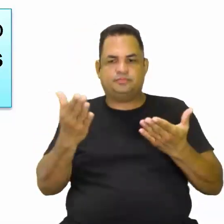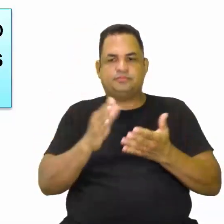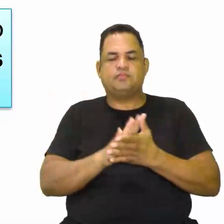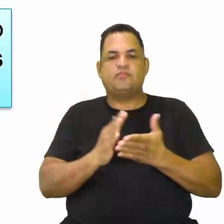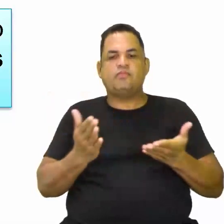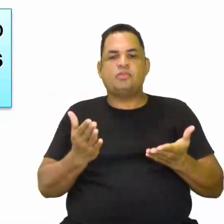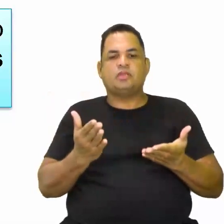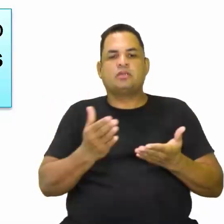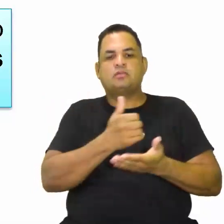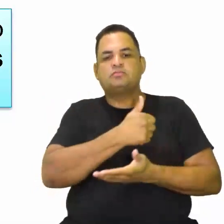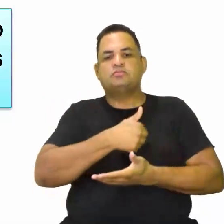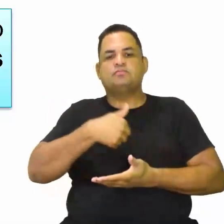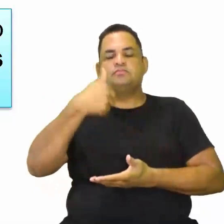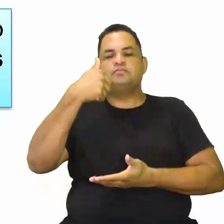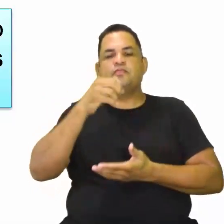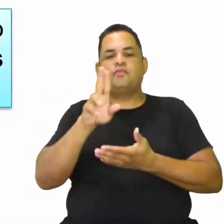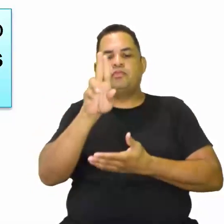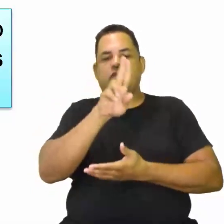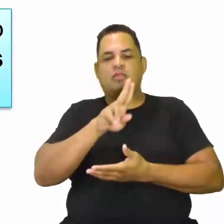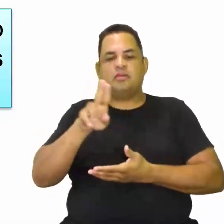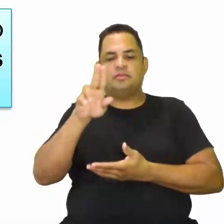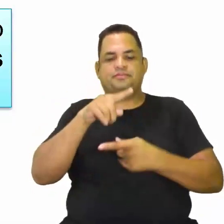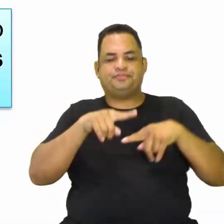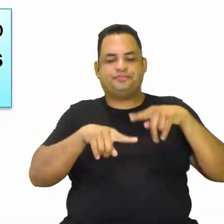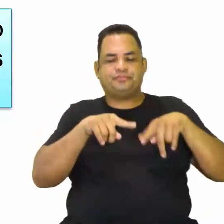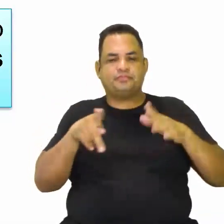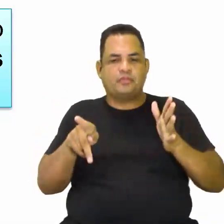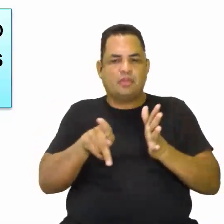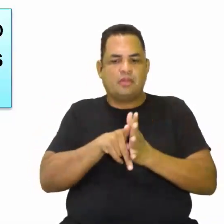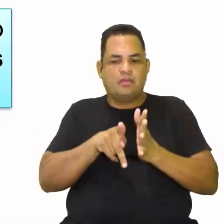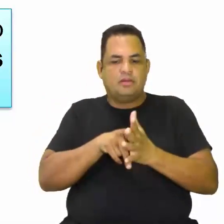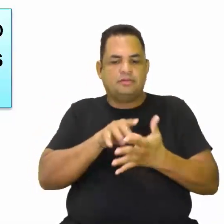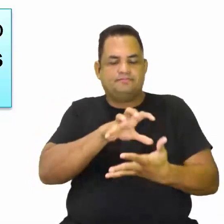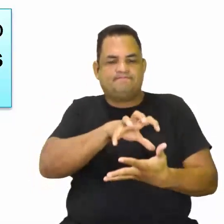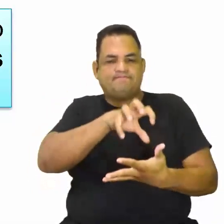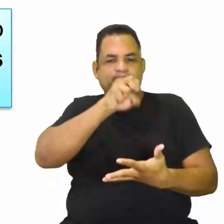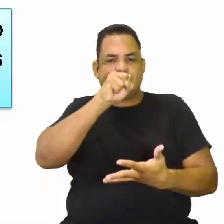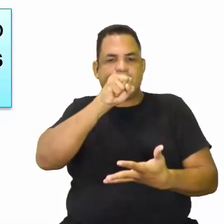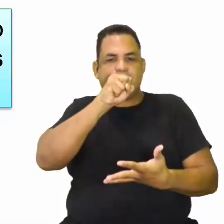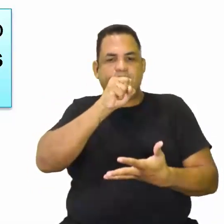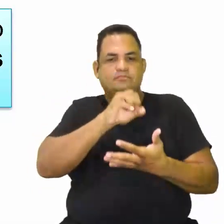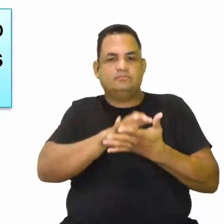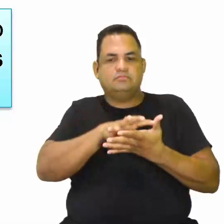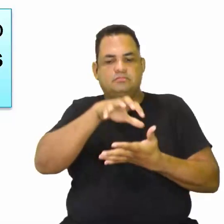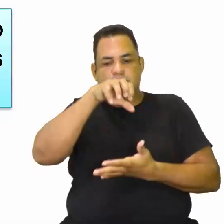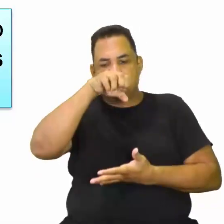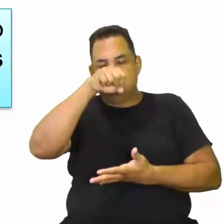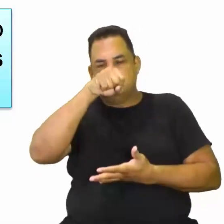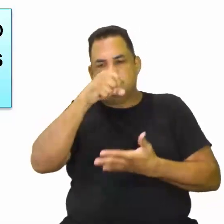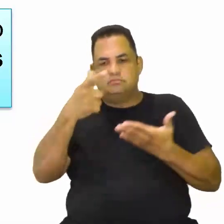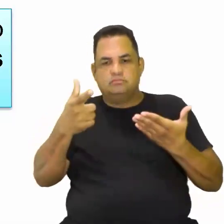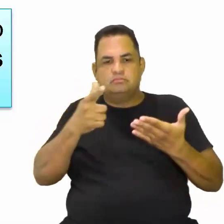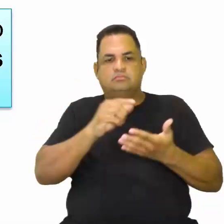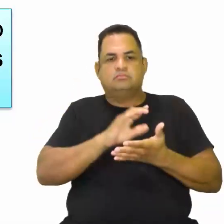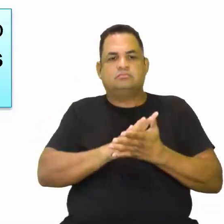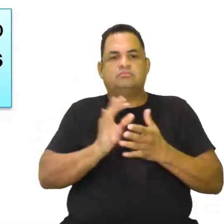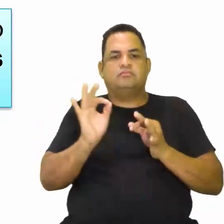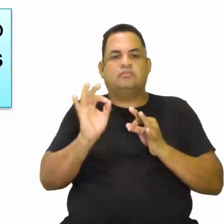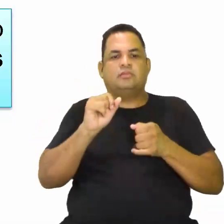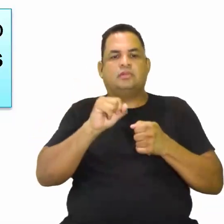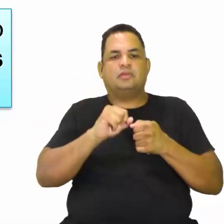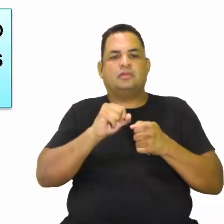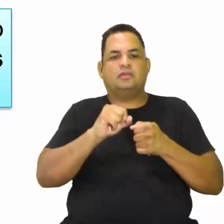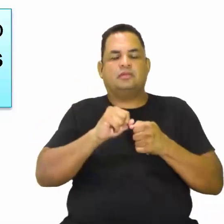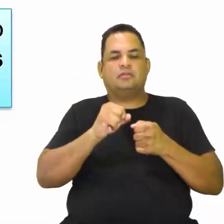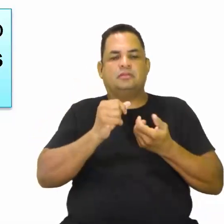de que, com o solvente apropriado, você extrai aquelas substâncias ali presentes para fabricar